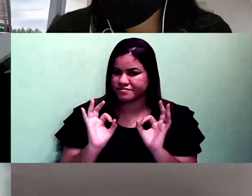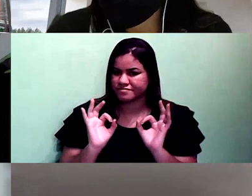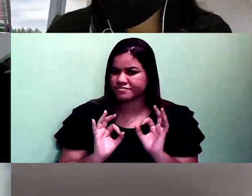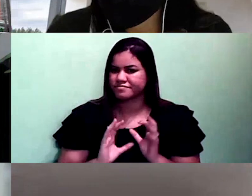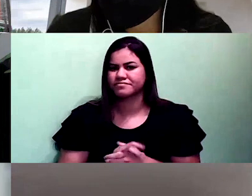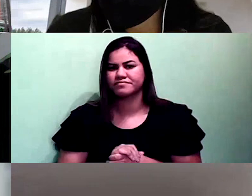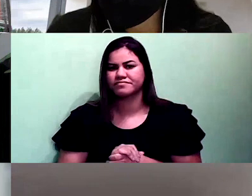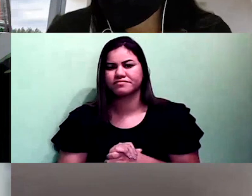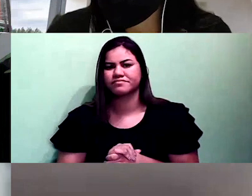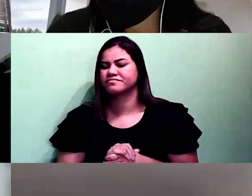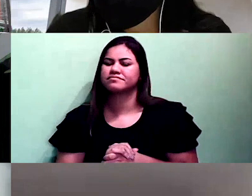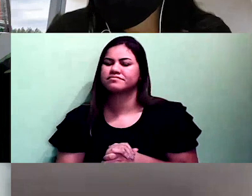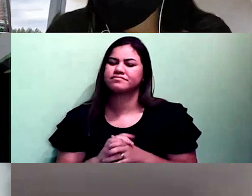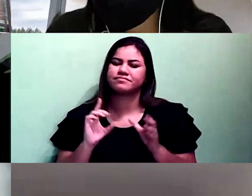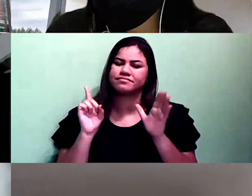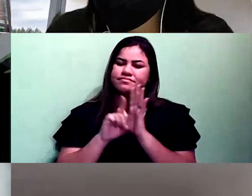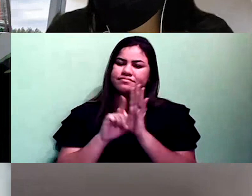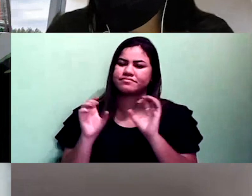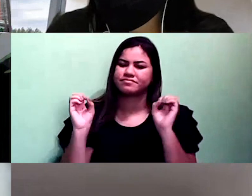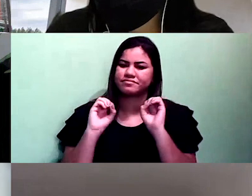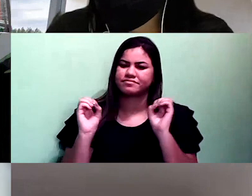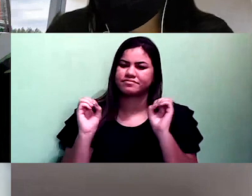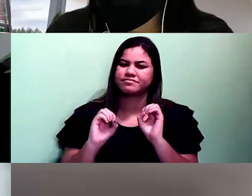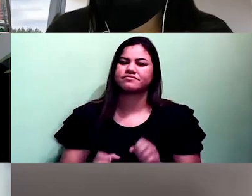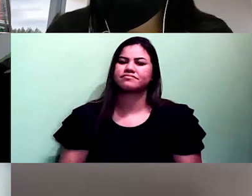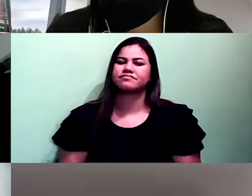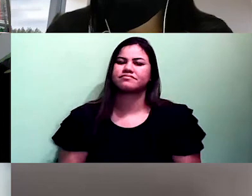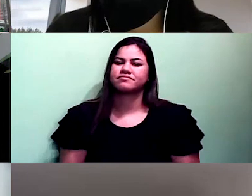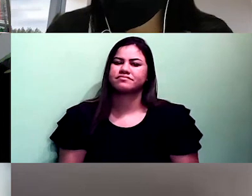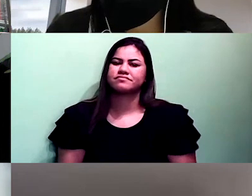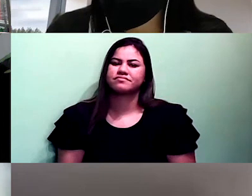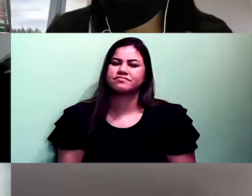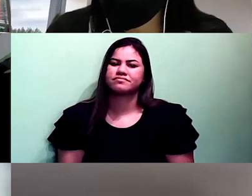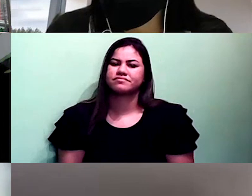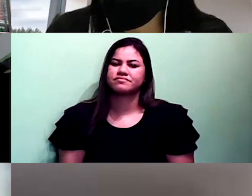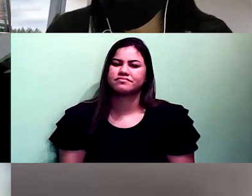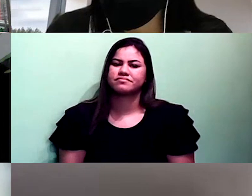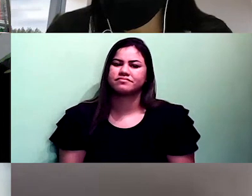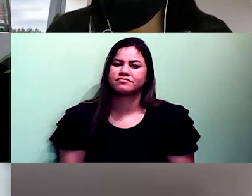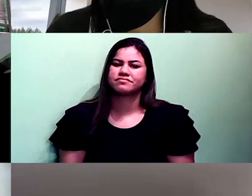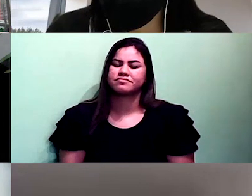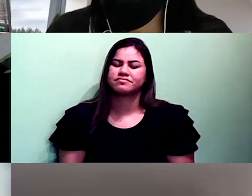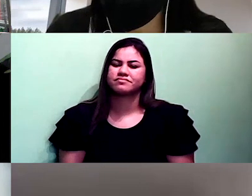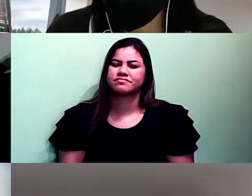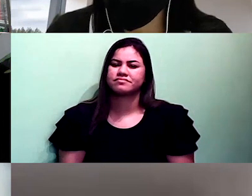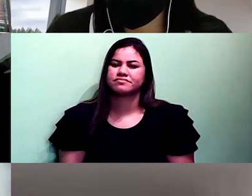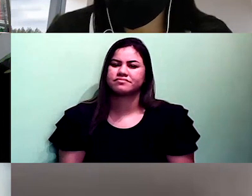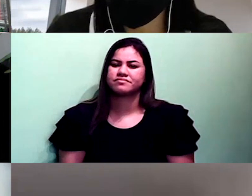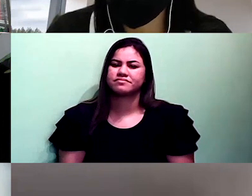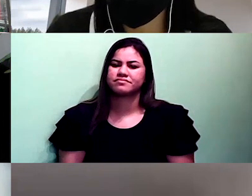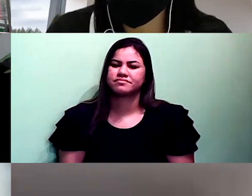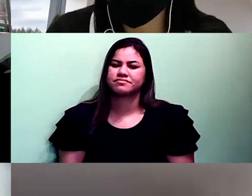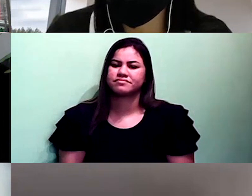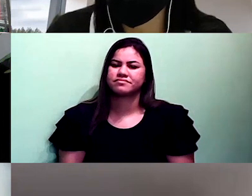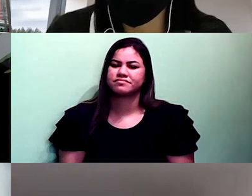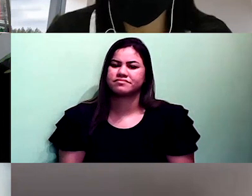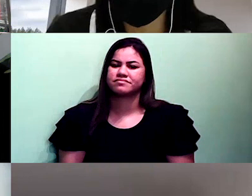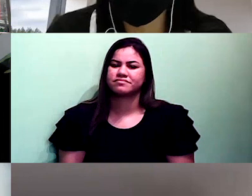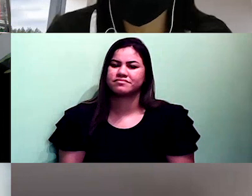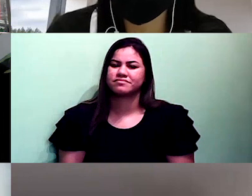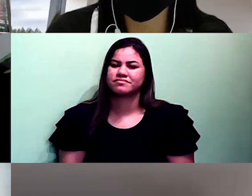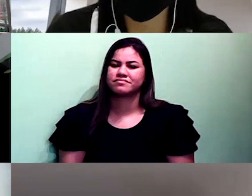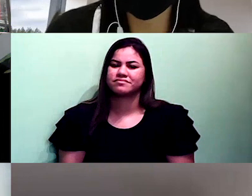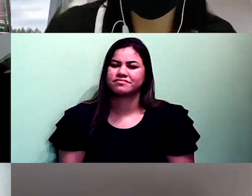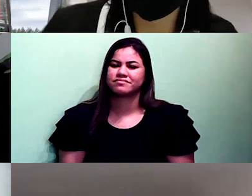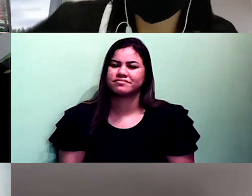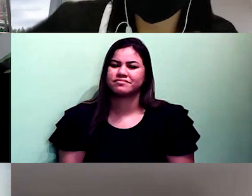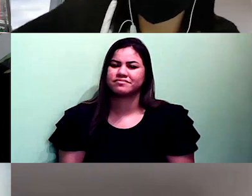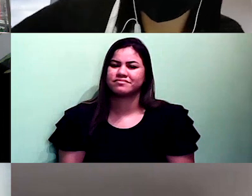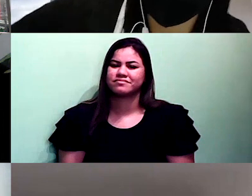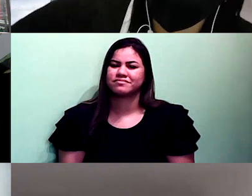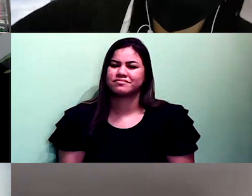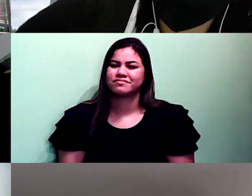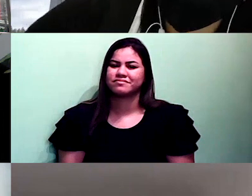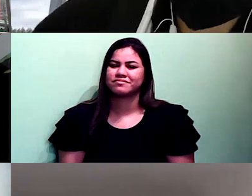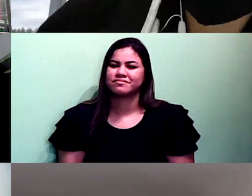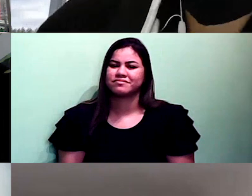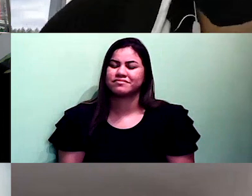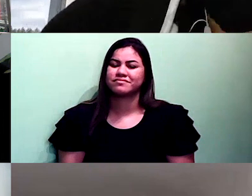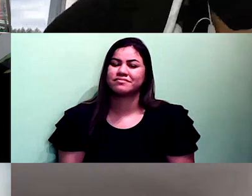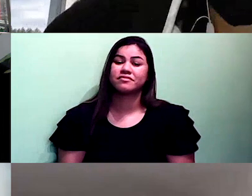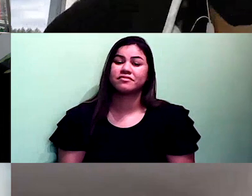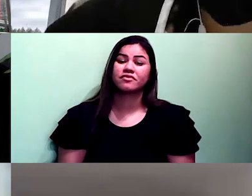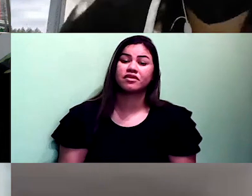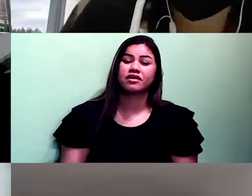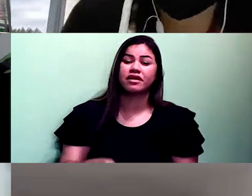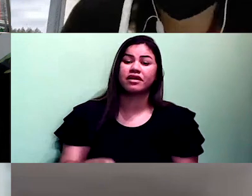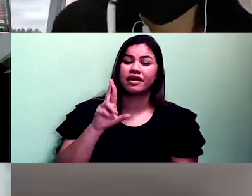Não tem mais nenhuma pergunta. Então, A Renata tá pediu bom. para sortear números maiores, Renata. A gente fez tudo de forma aleatória,